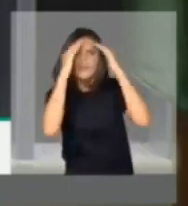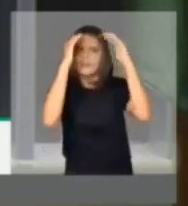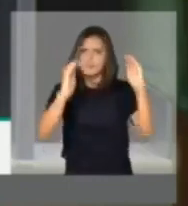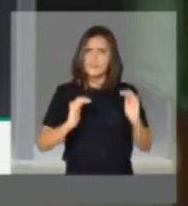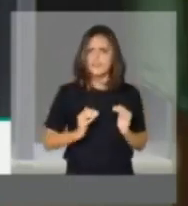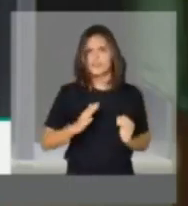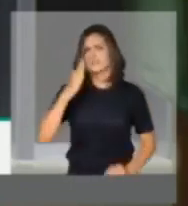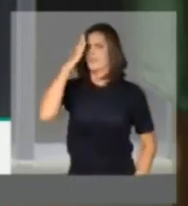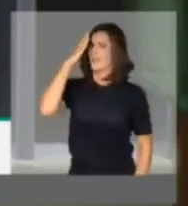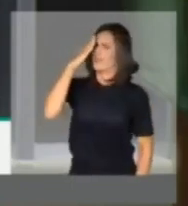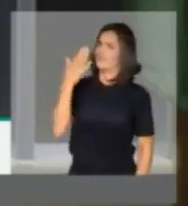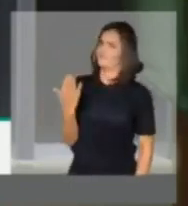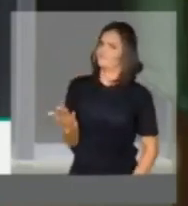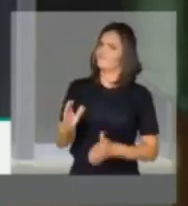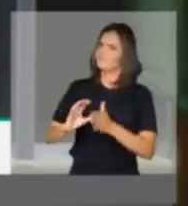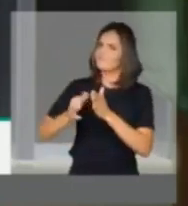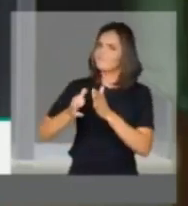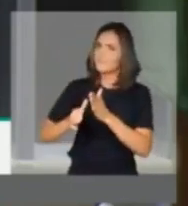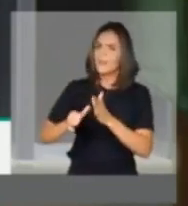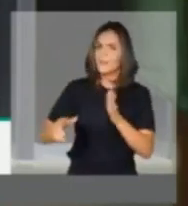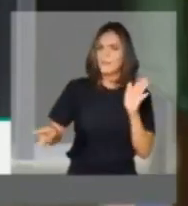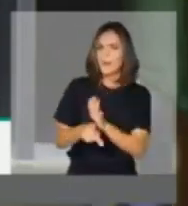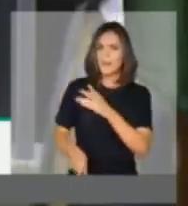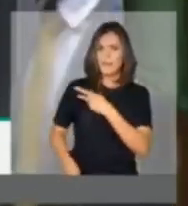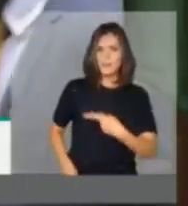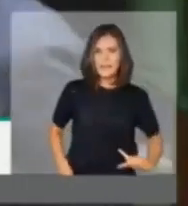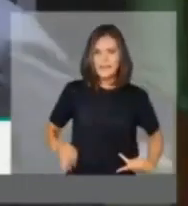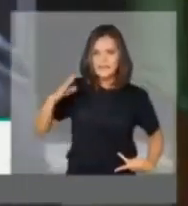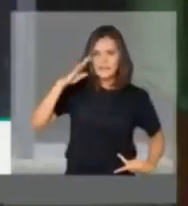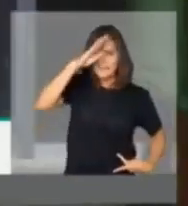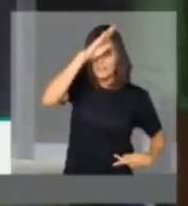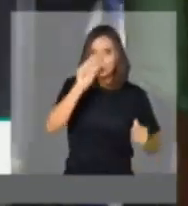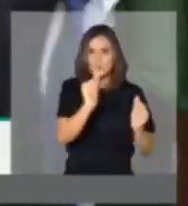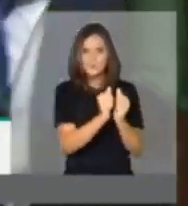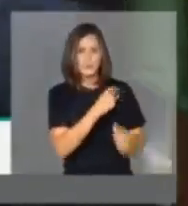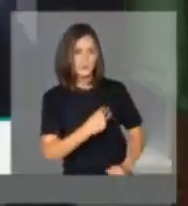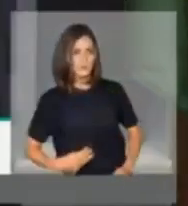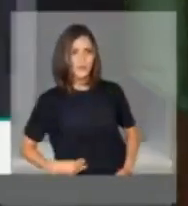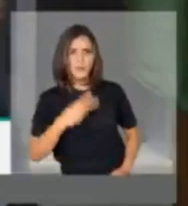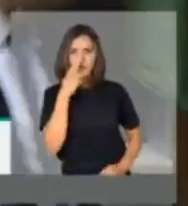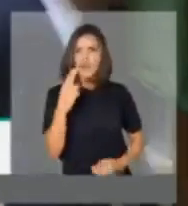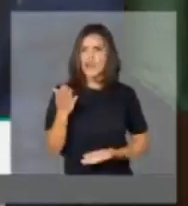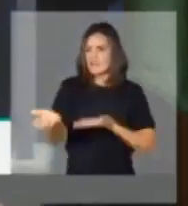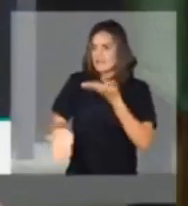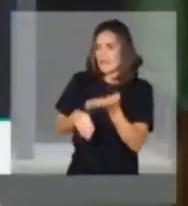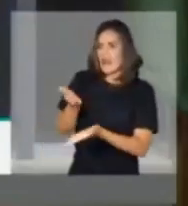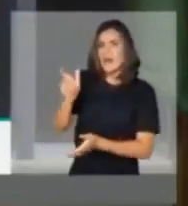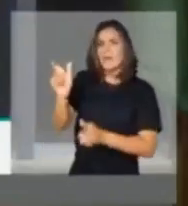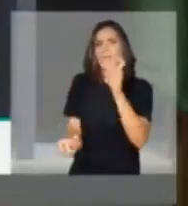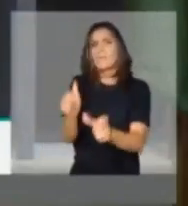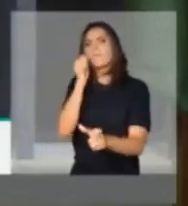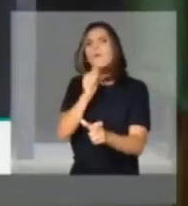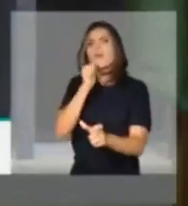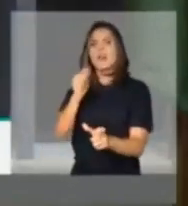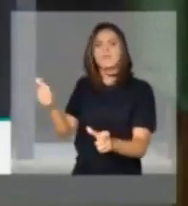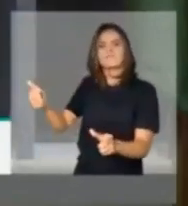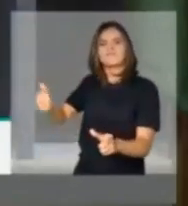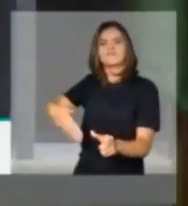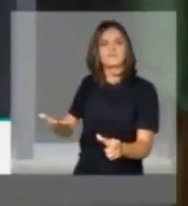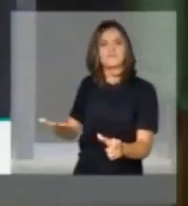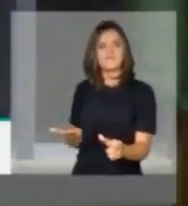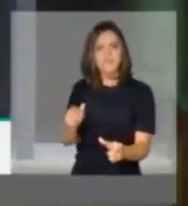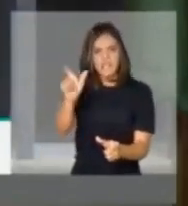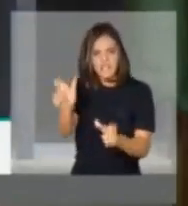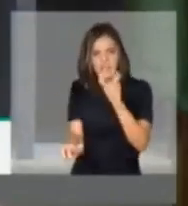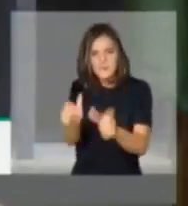partido do presidente da República, junto com o seu ministro, trata mulheres como se fossem laranjas. Faz das suas